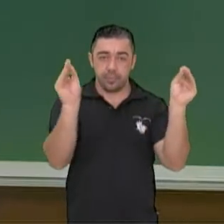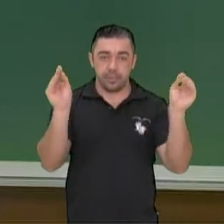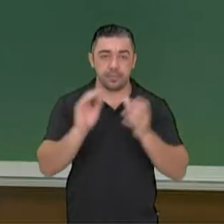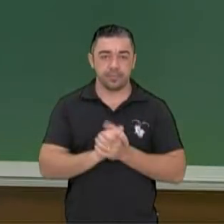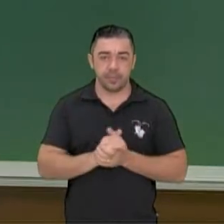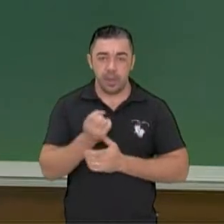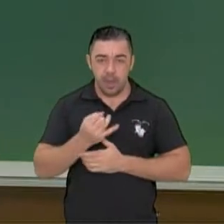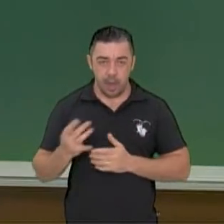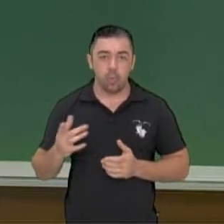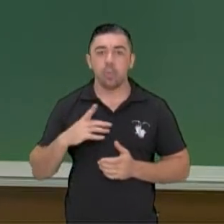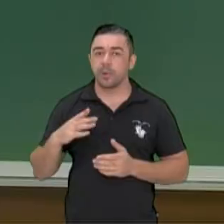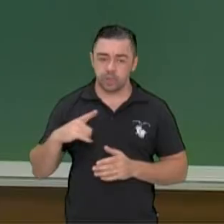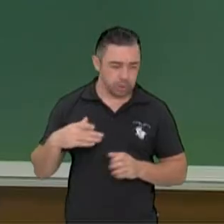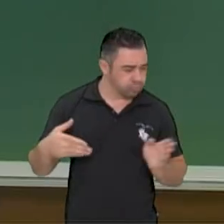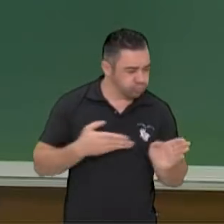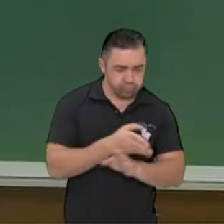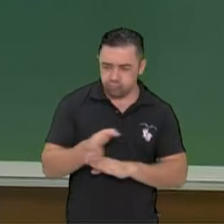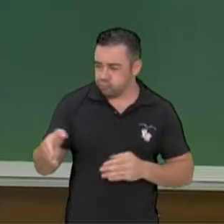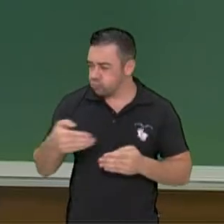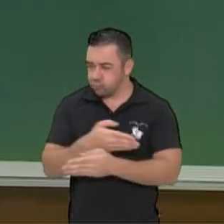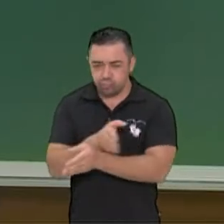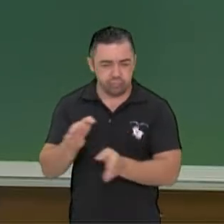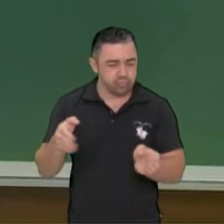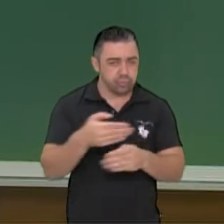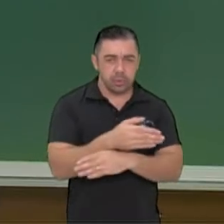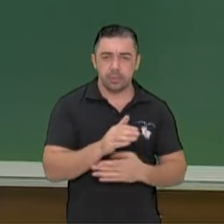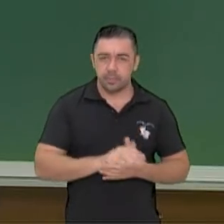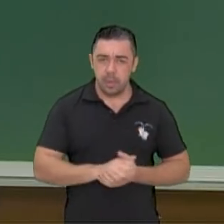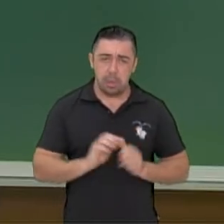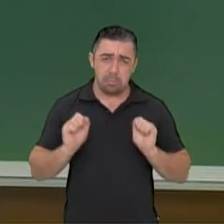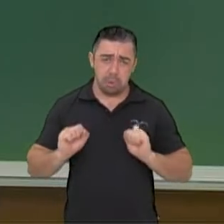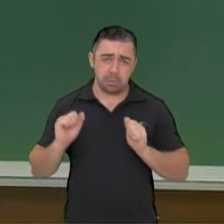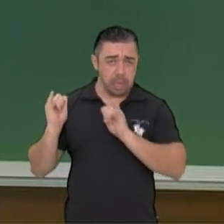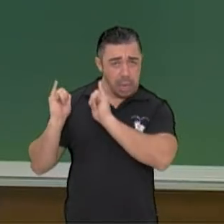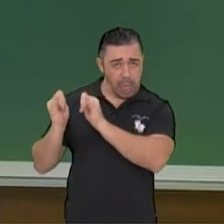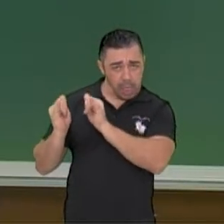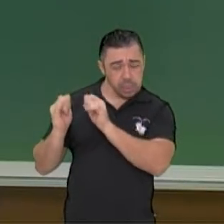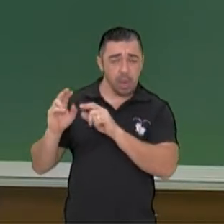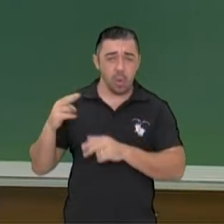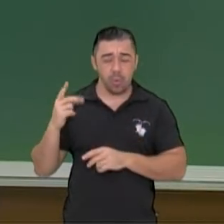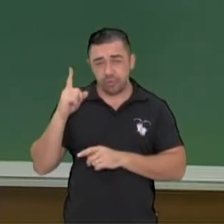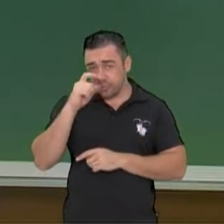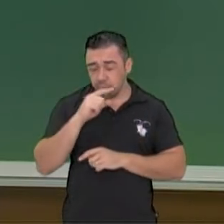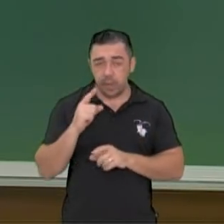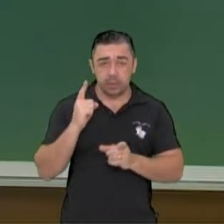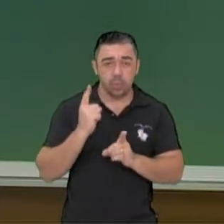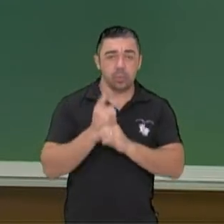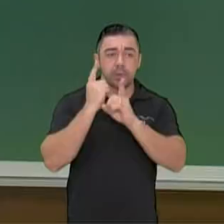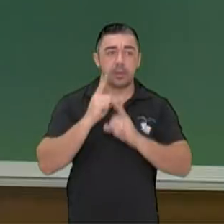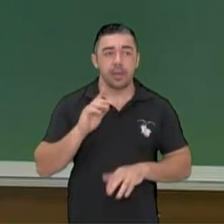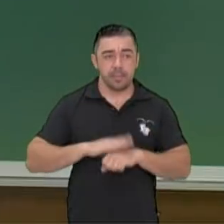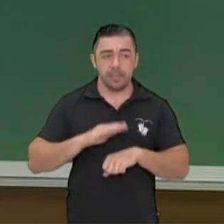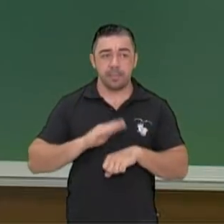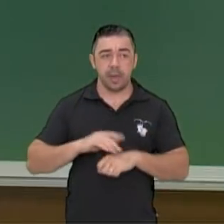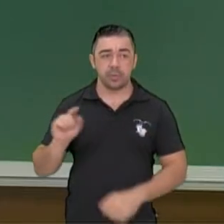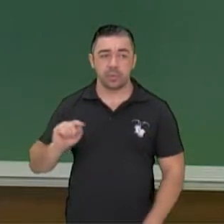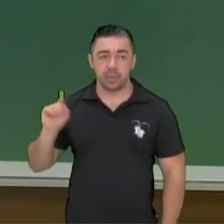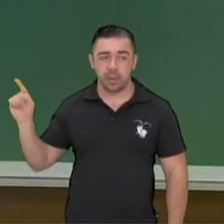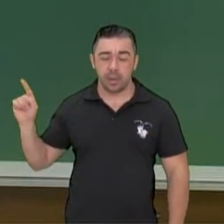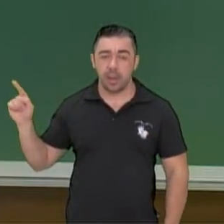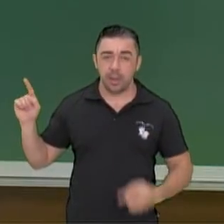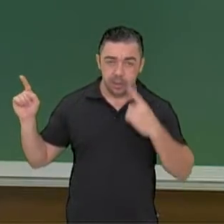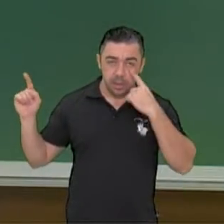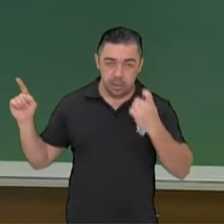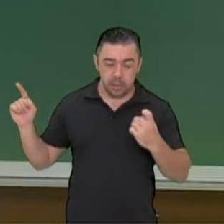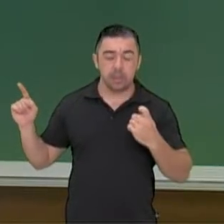inclusive, tinham alguns labirintos e tudo mais. Pode ser lenda, né? Como pode ser verdade, para dificultar o acesso. Mas o que dificultava mais ainda, que me chamou a atenção,